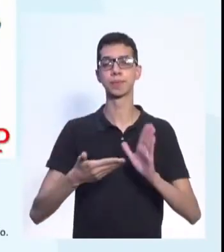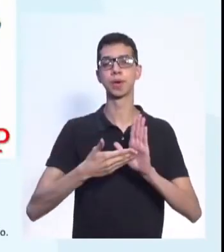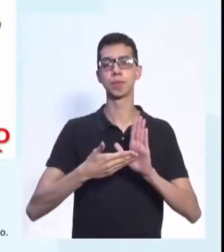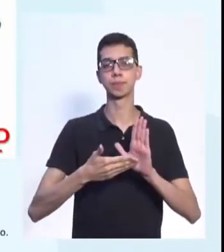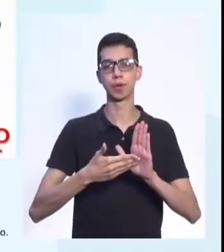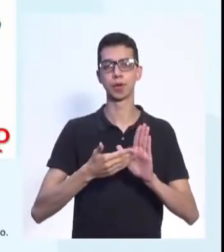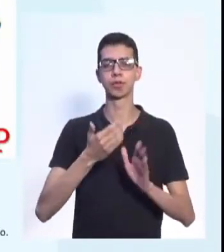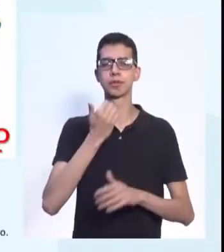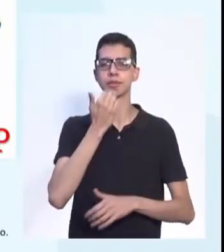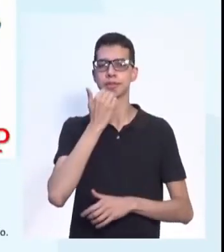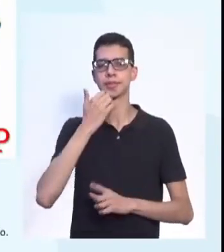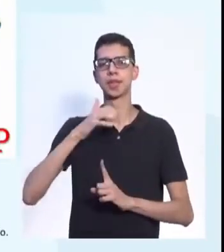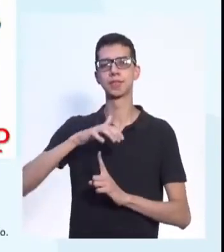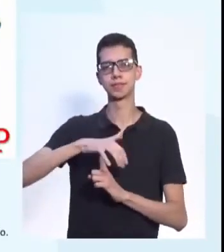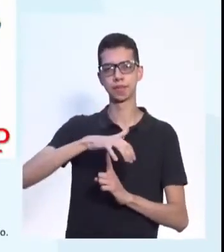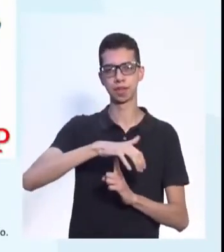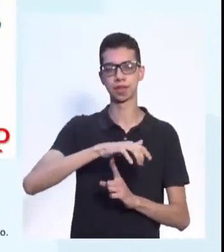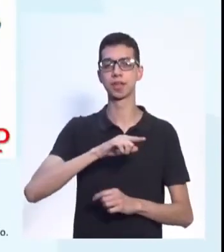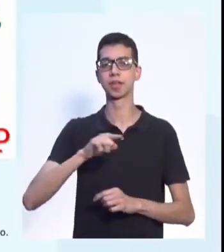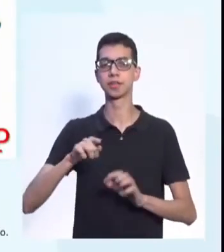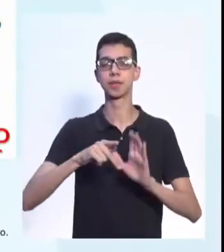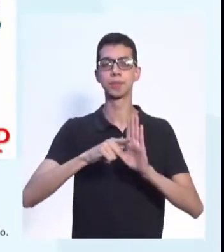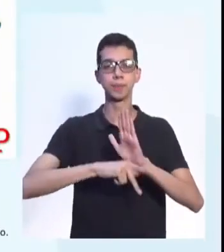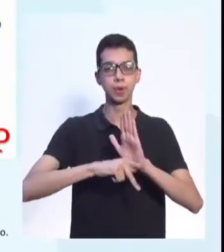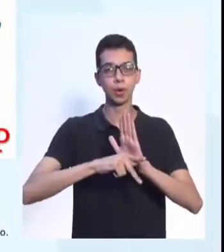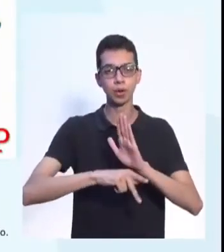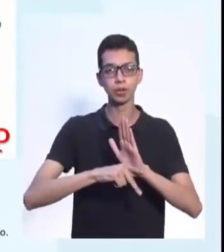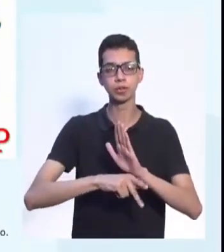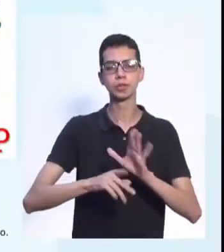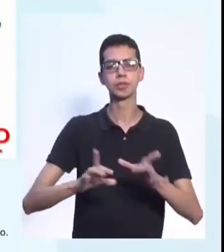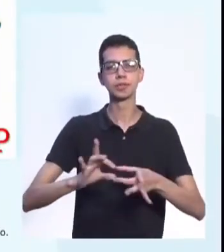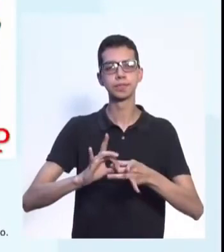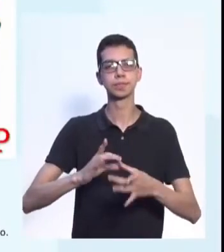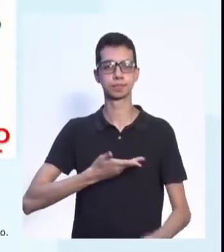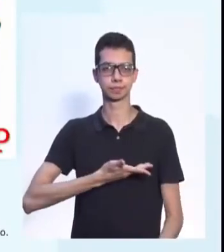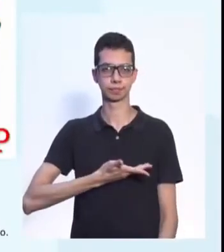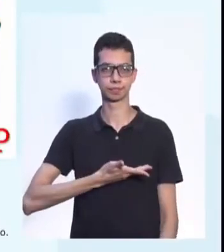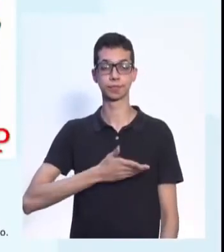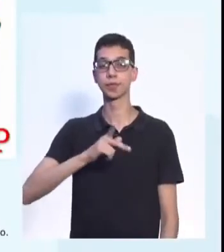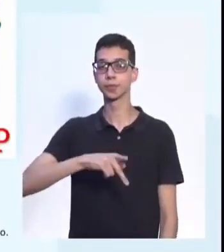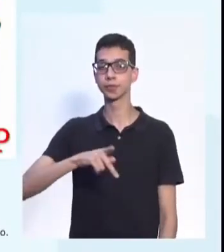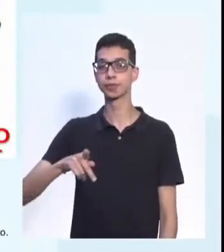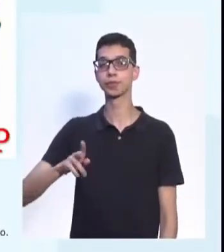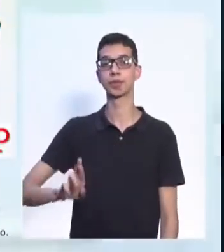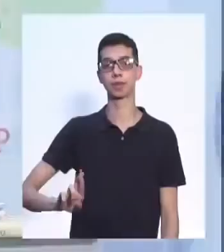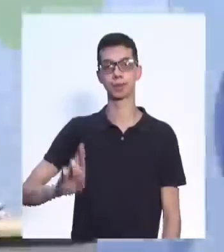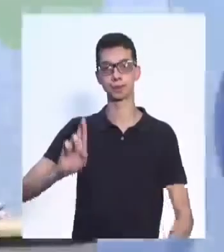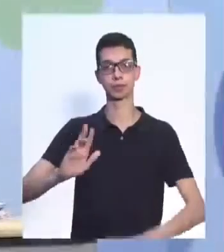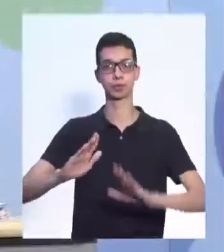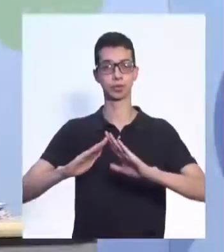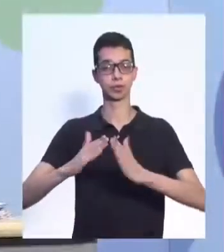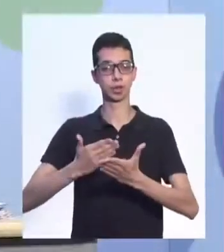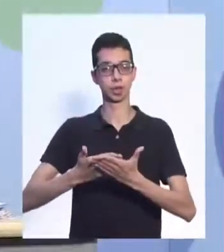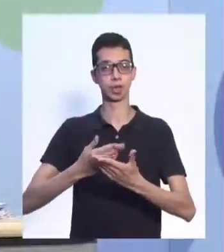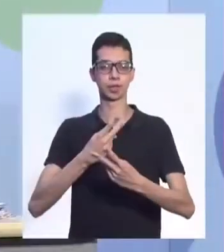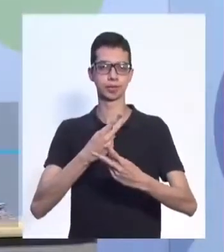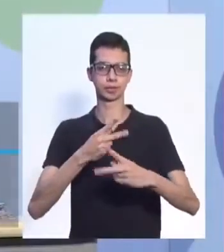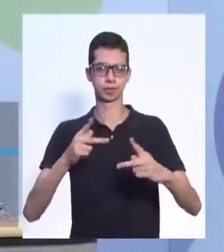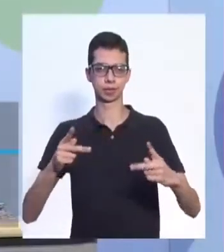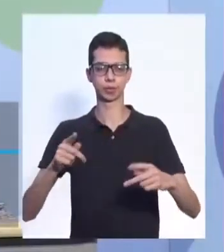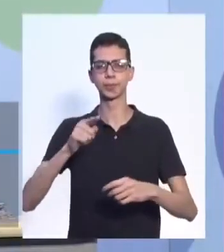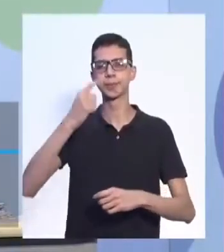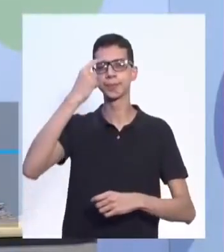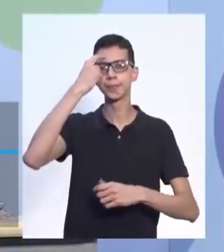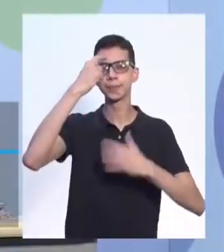Ciência é que vocês desenvolvam um projeto junto com seus colegas e um professor representante da escola de vocês e pensem em um tema em que